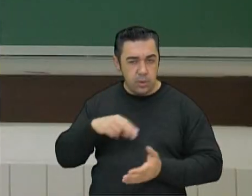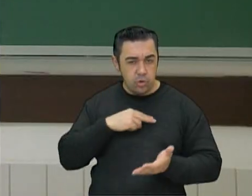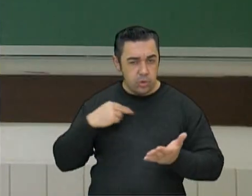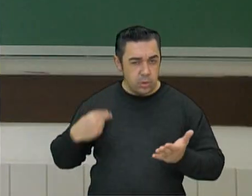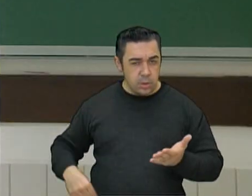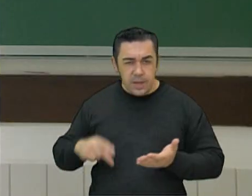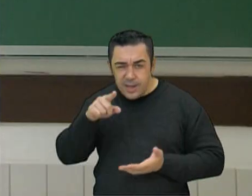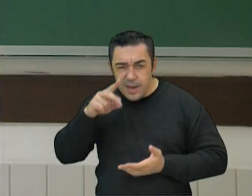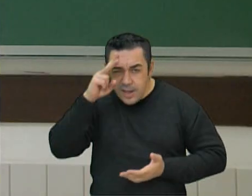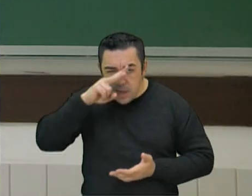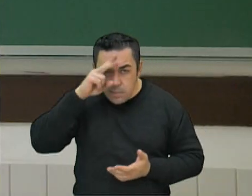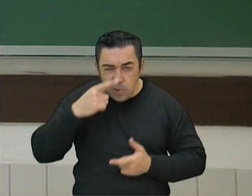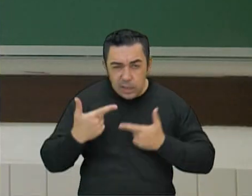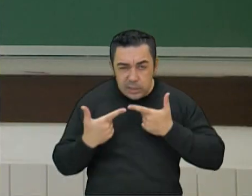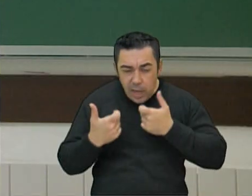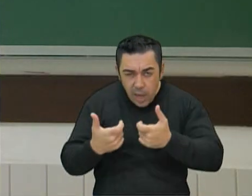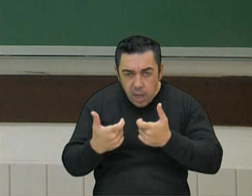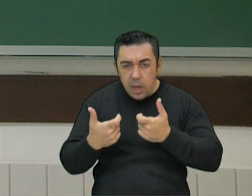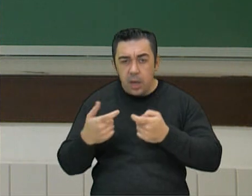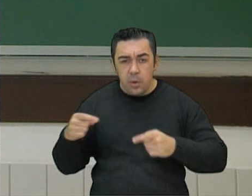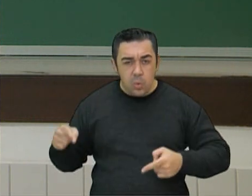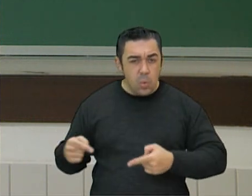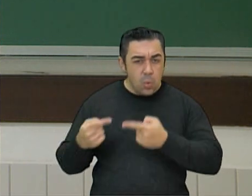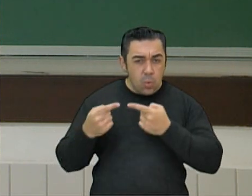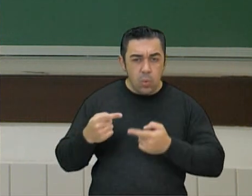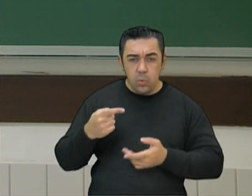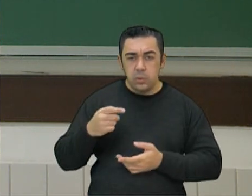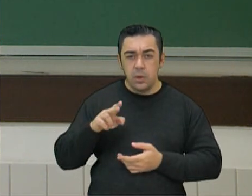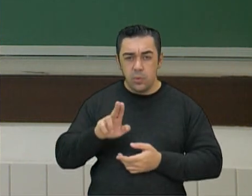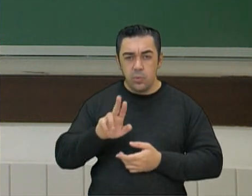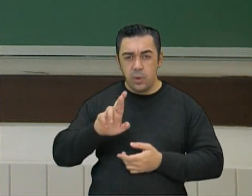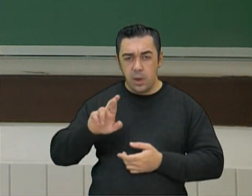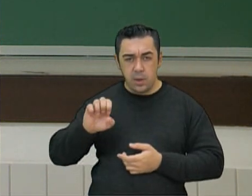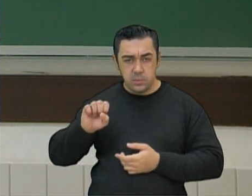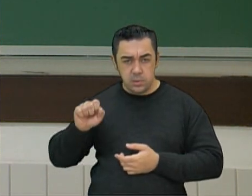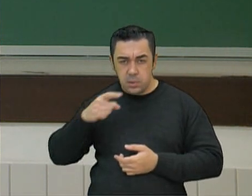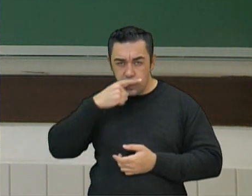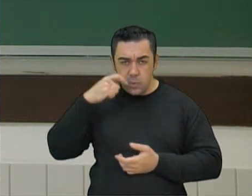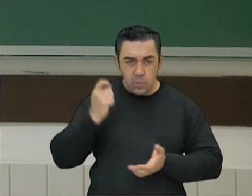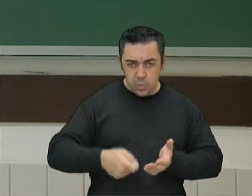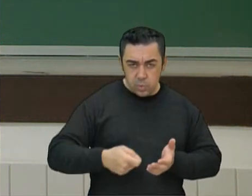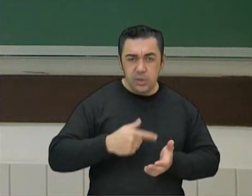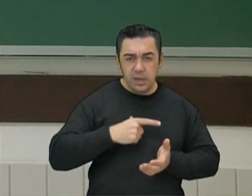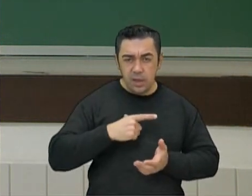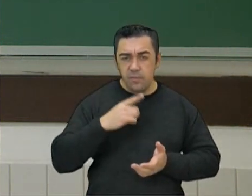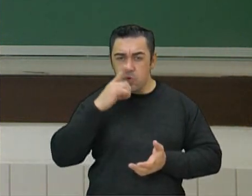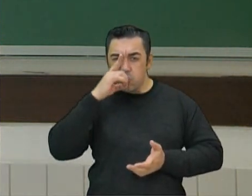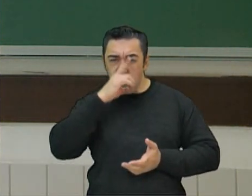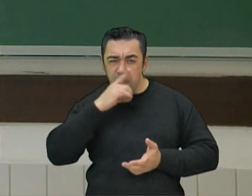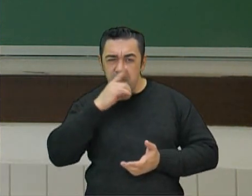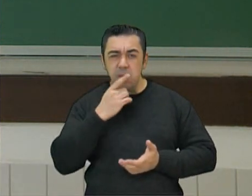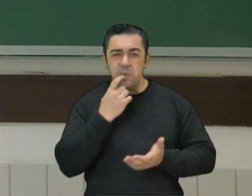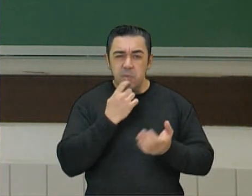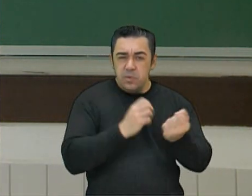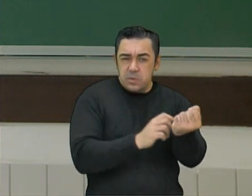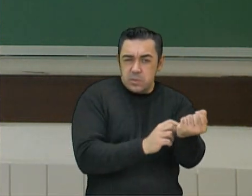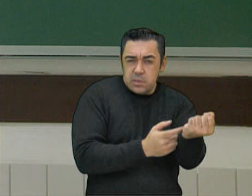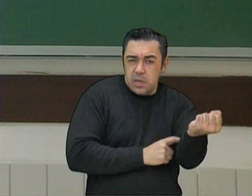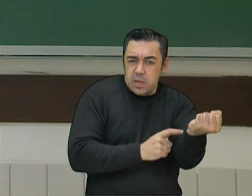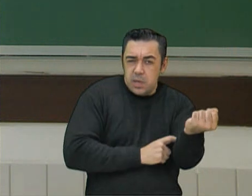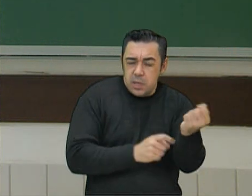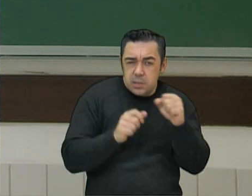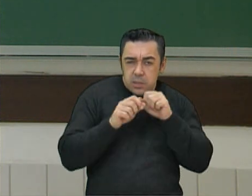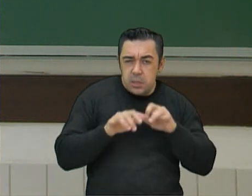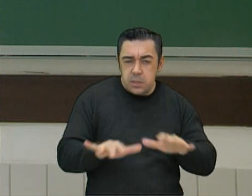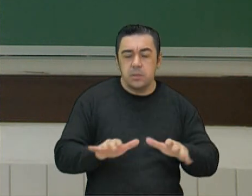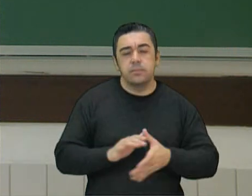uma guerra contra a Rússia em 1905, que chegou a levar o Domingo Sangrento? Isso, por esse